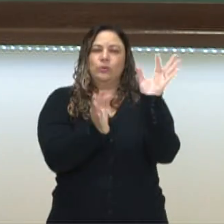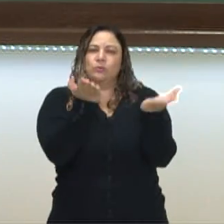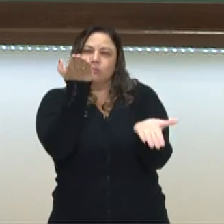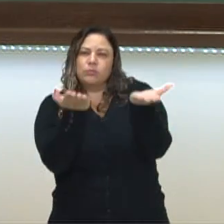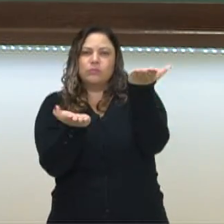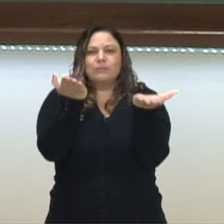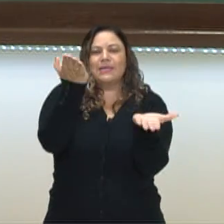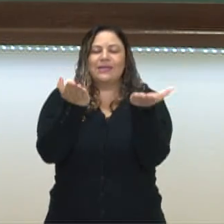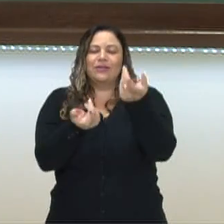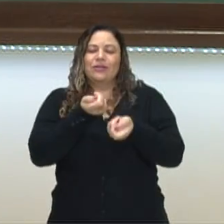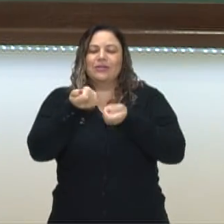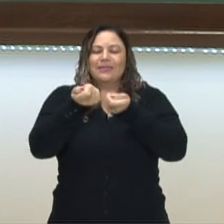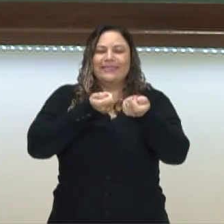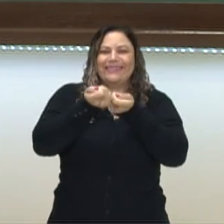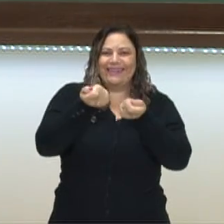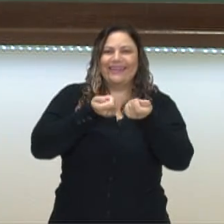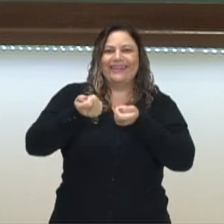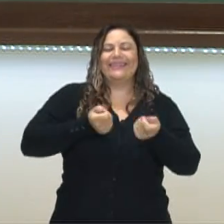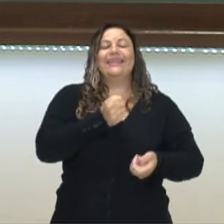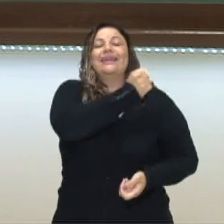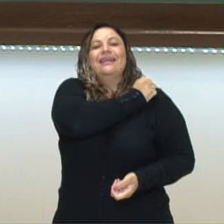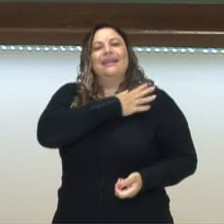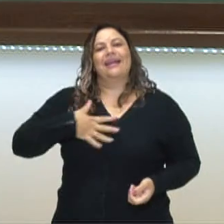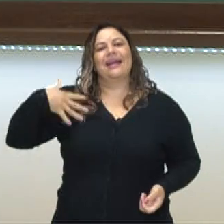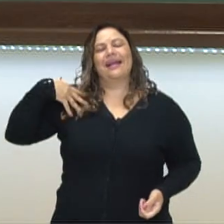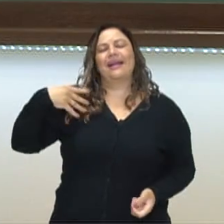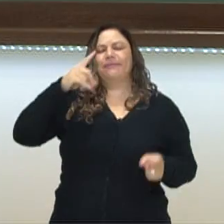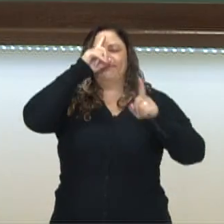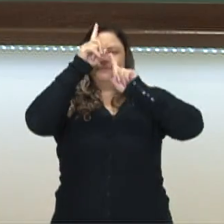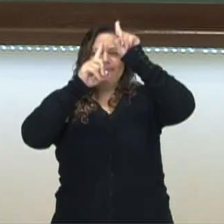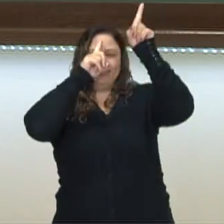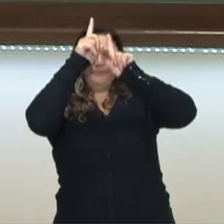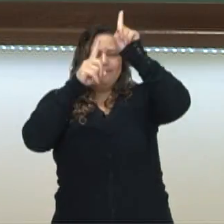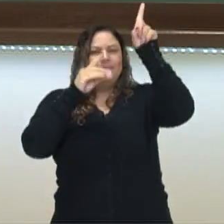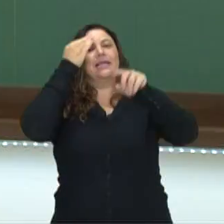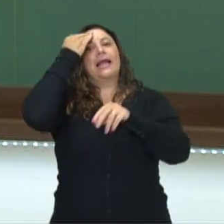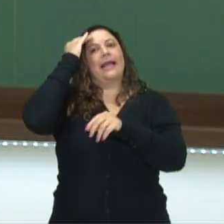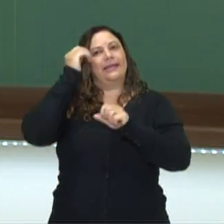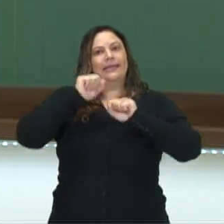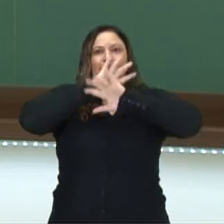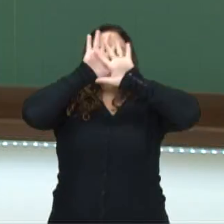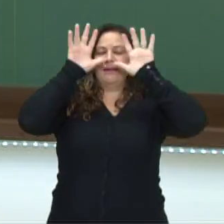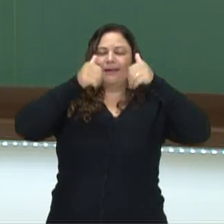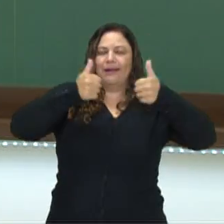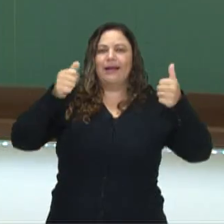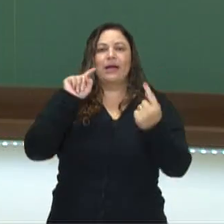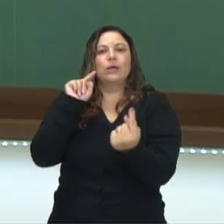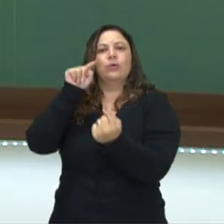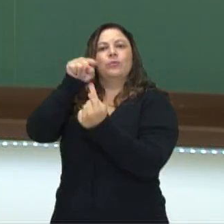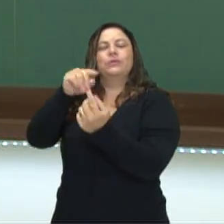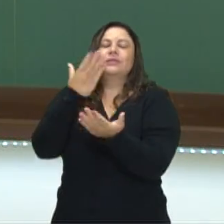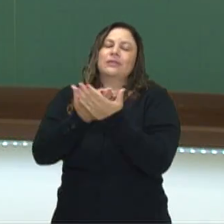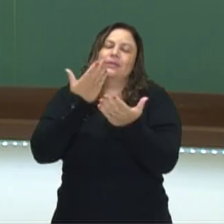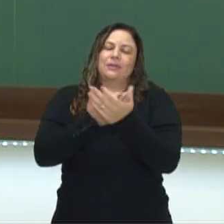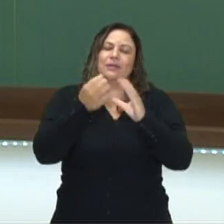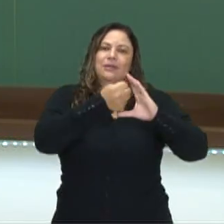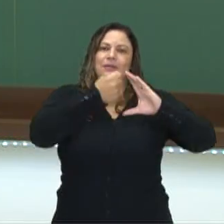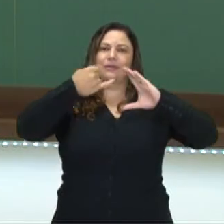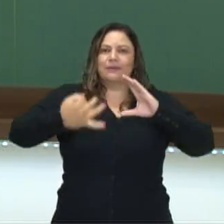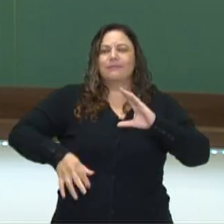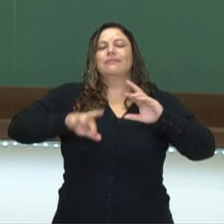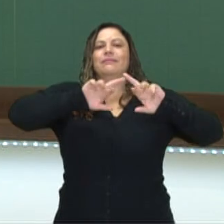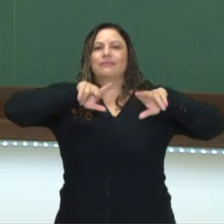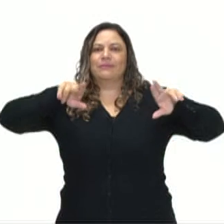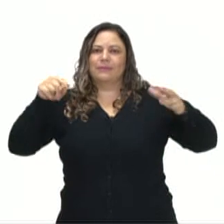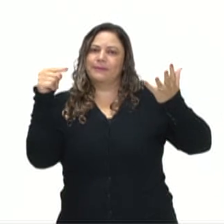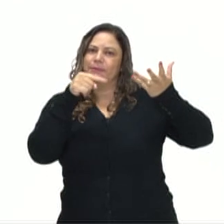mediania aristotélica, entender essas ideias. Os objetivos da aula de hoje são caracterizar a ética